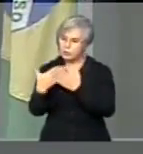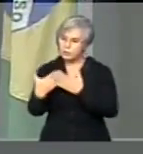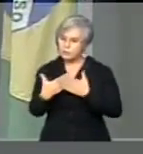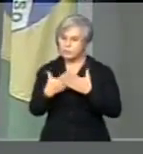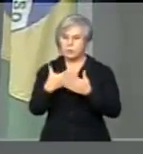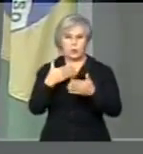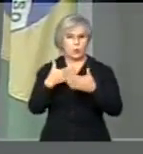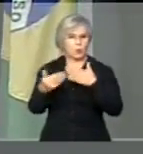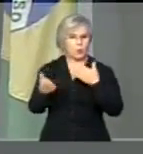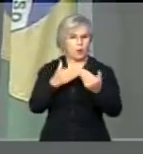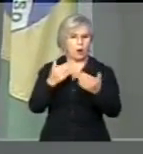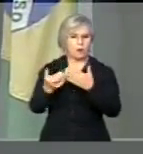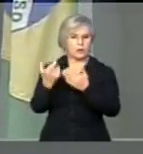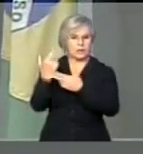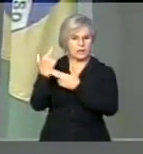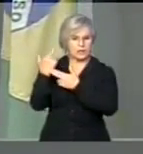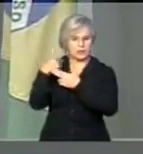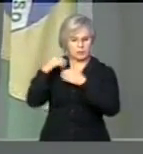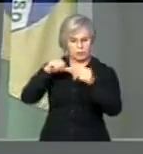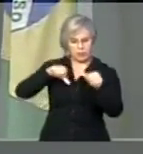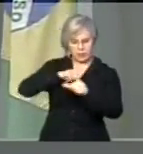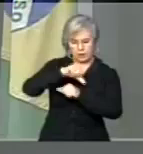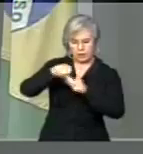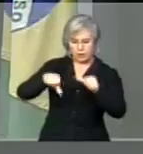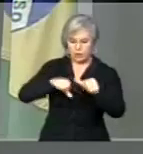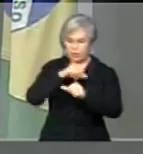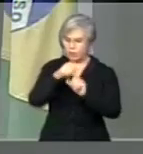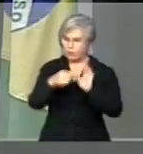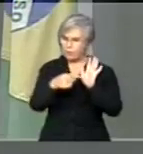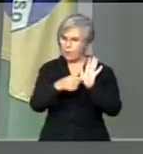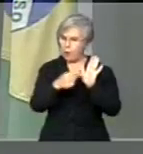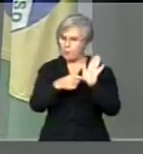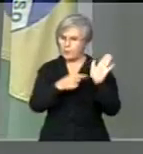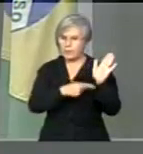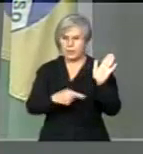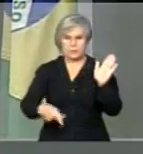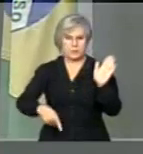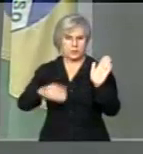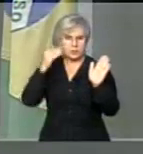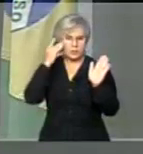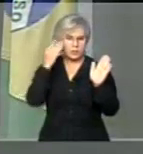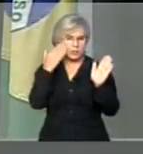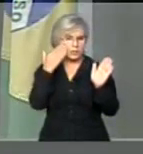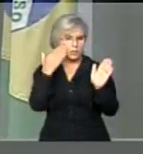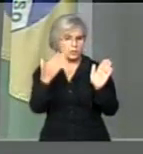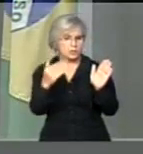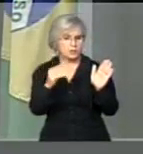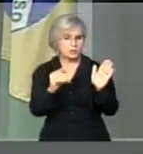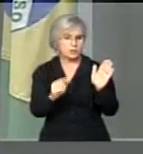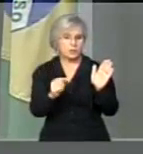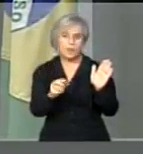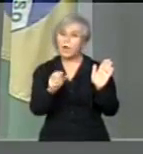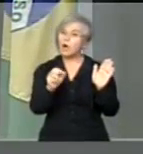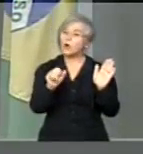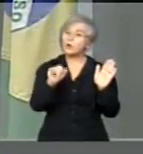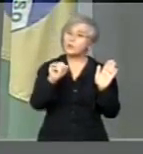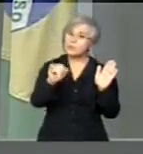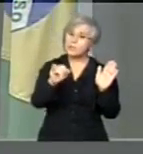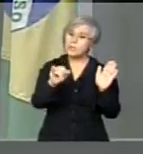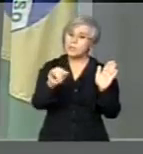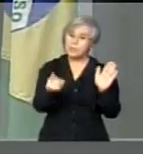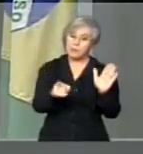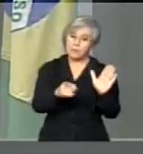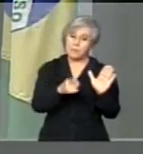qualquer papel de reforma apresentado pela senhora Dilma Rousseff se houver a posição